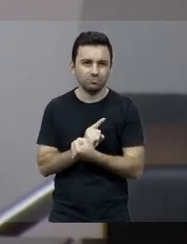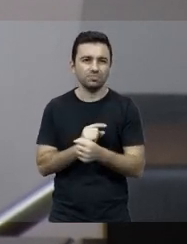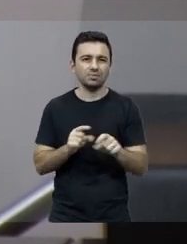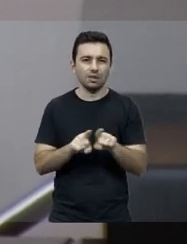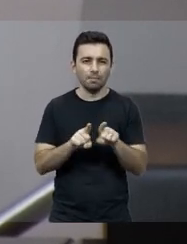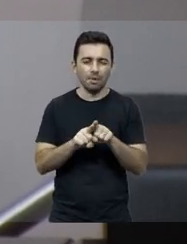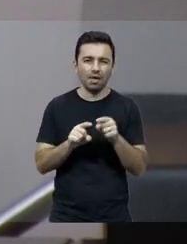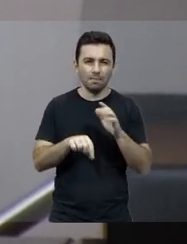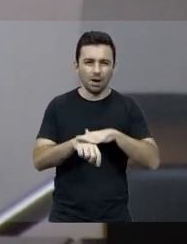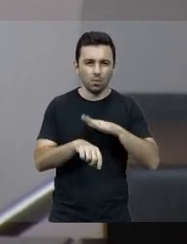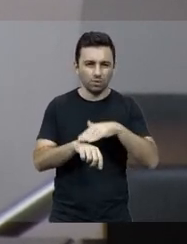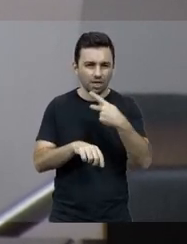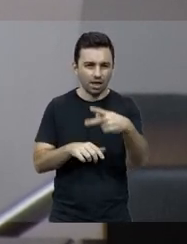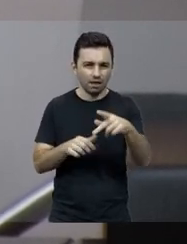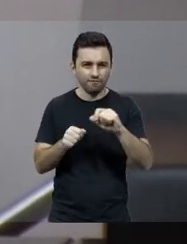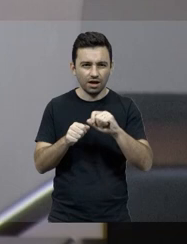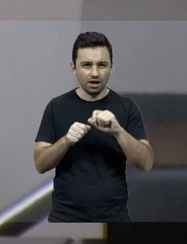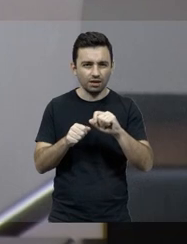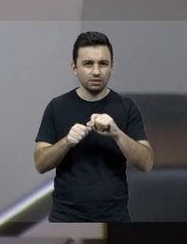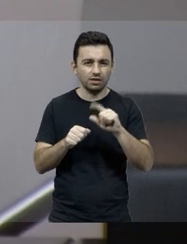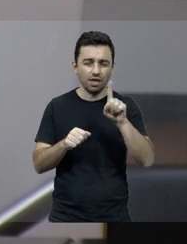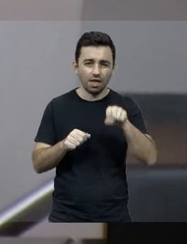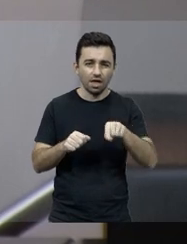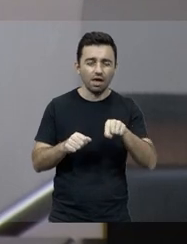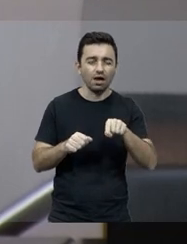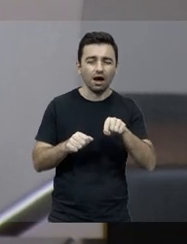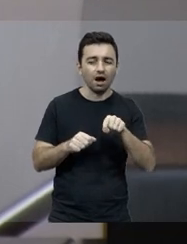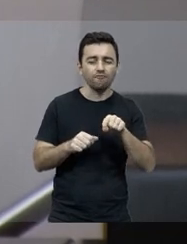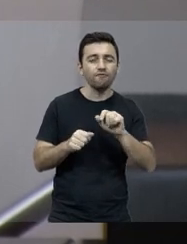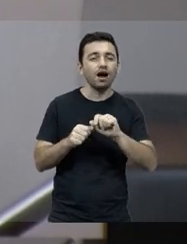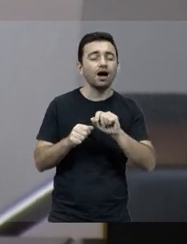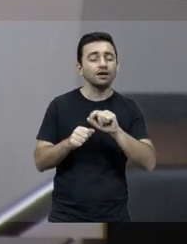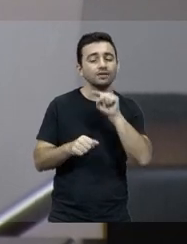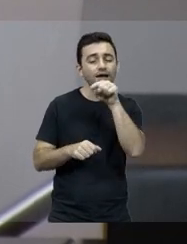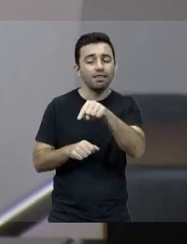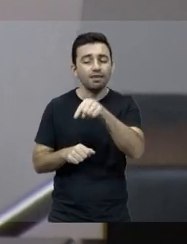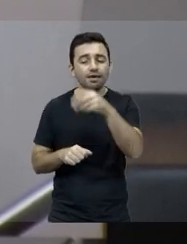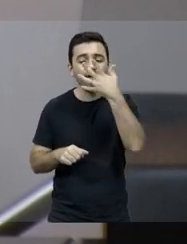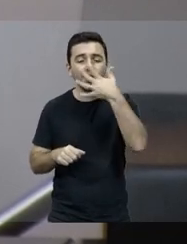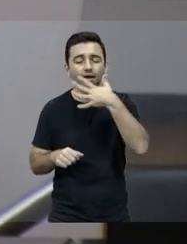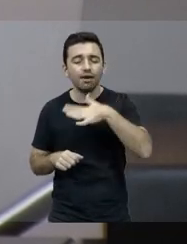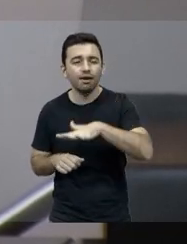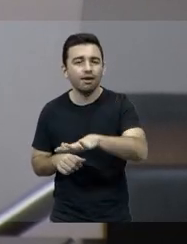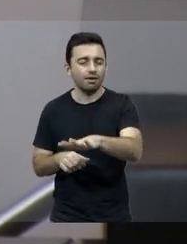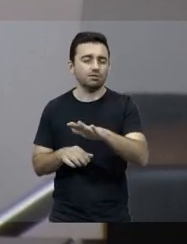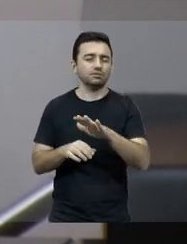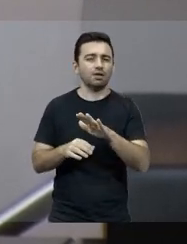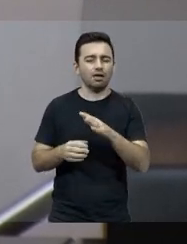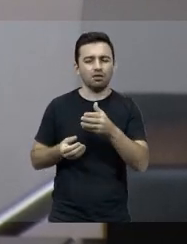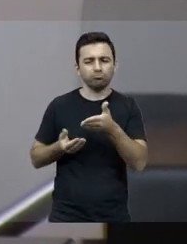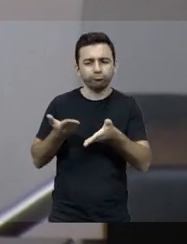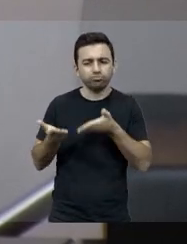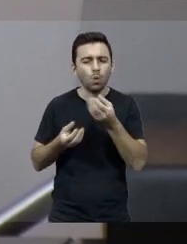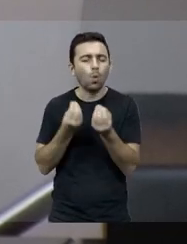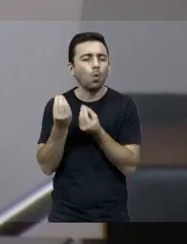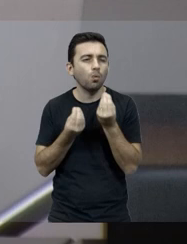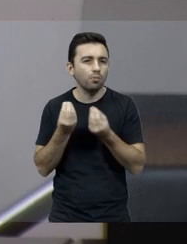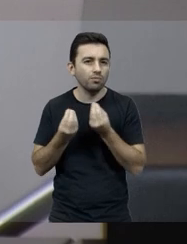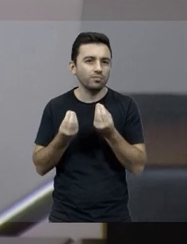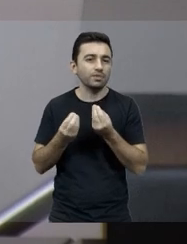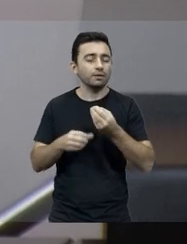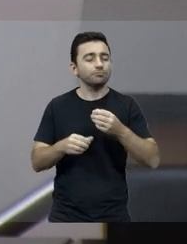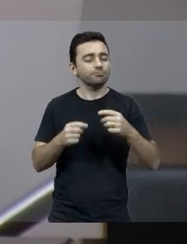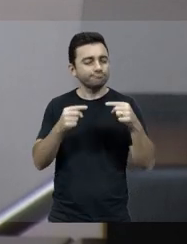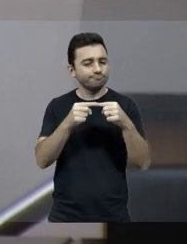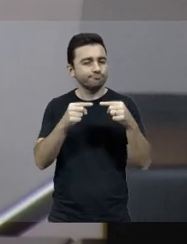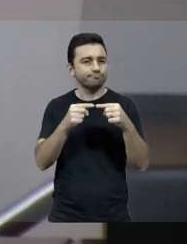ela faz é o que ela faz com as suas crianças. Repito, o teste de moralidade de uma sociedade é o que ela faz com as suas